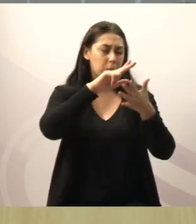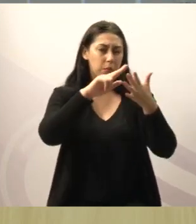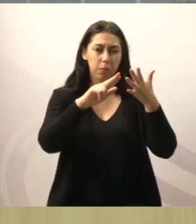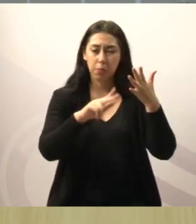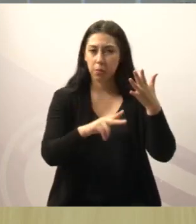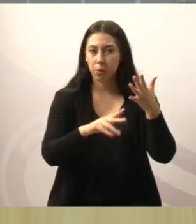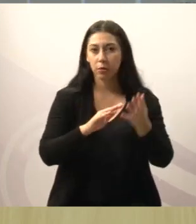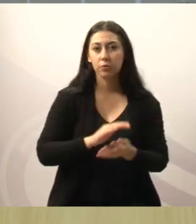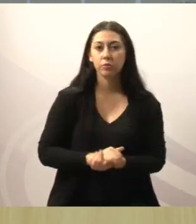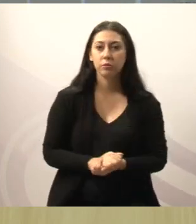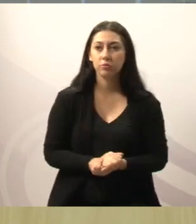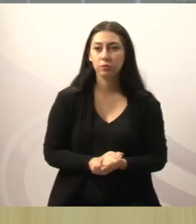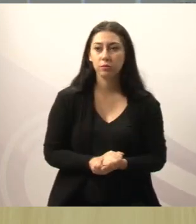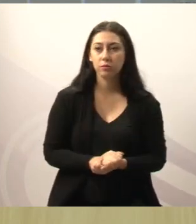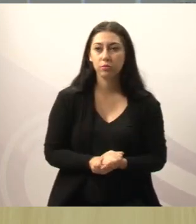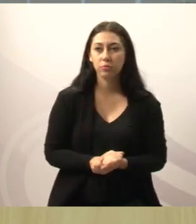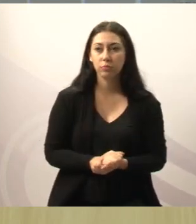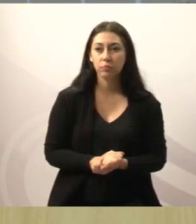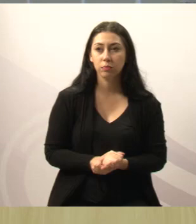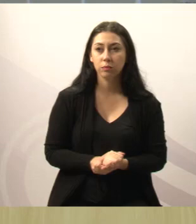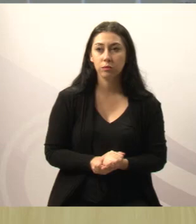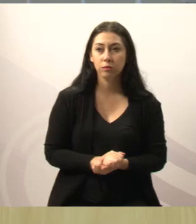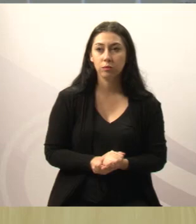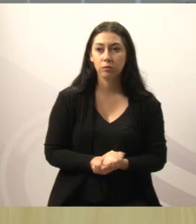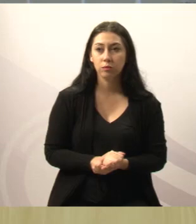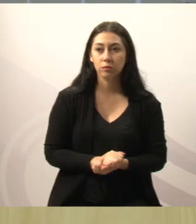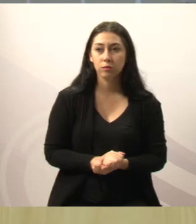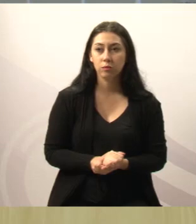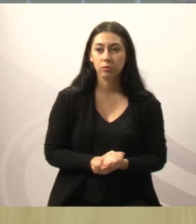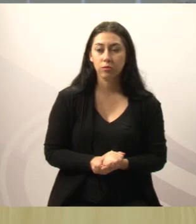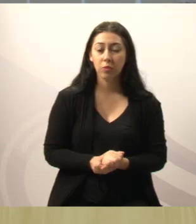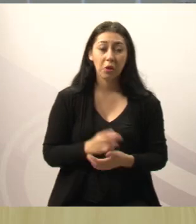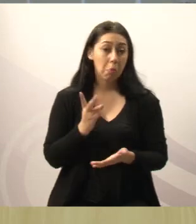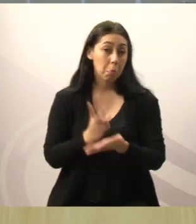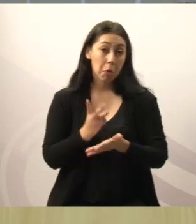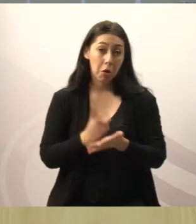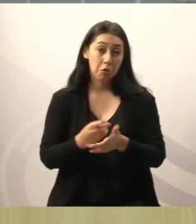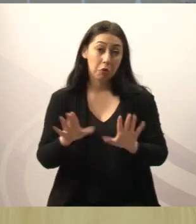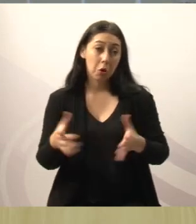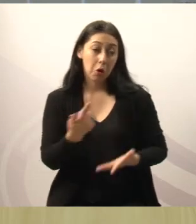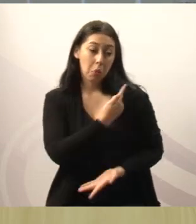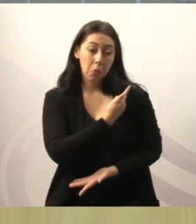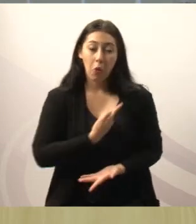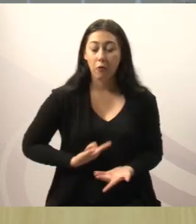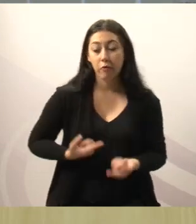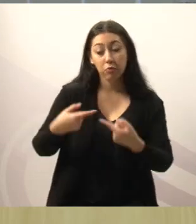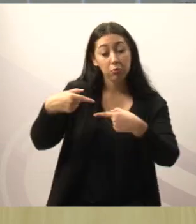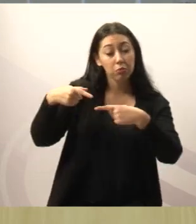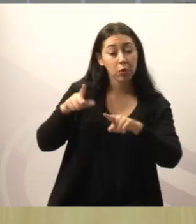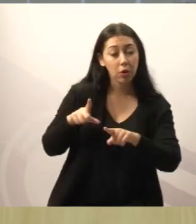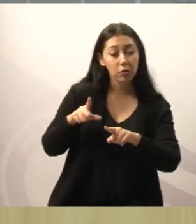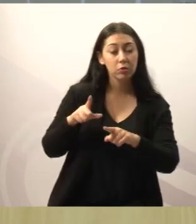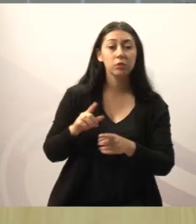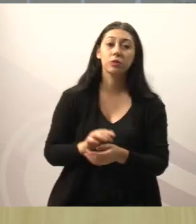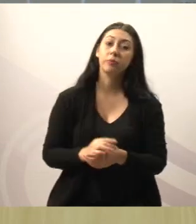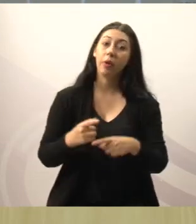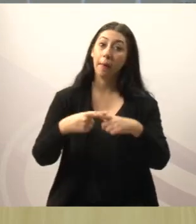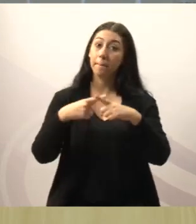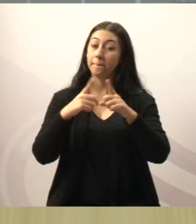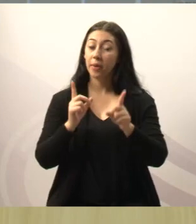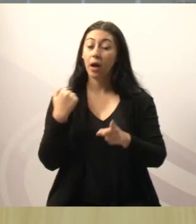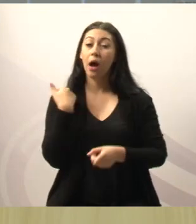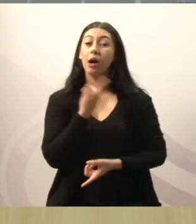outras, independentemente de ordens contrárias do governo federal, considerando que o